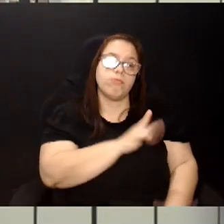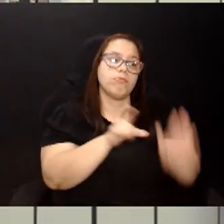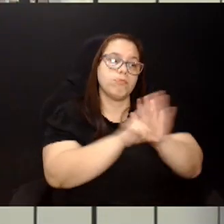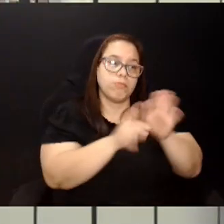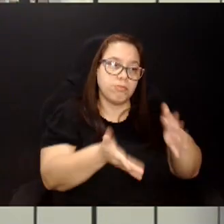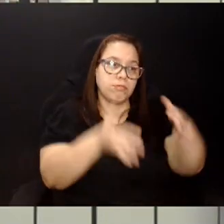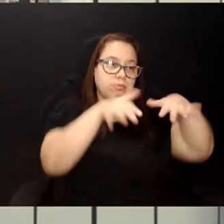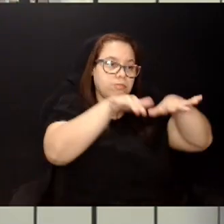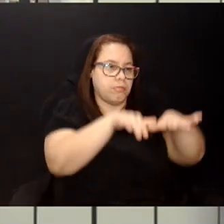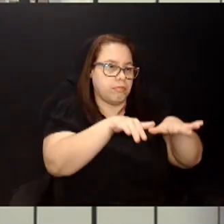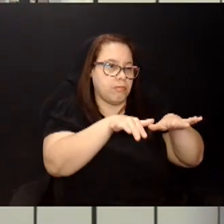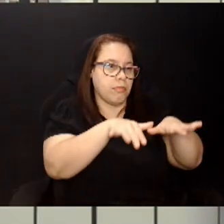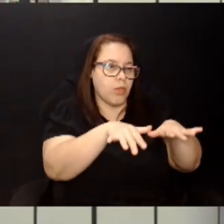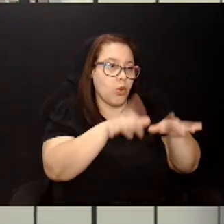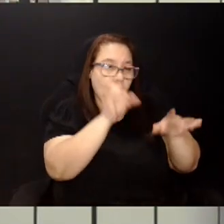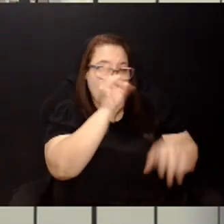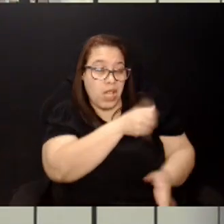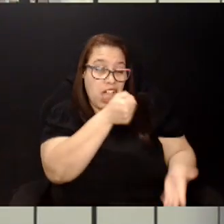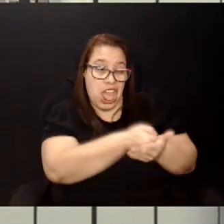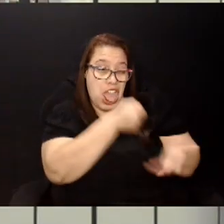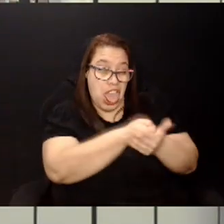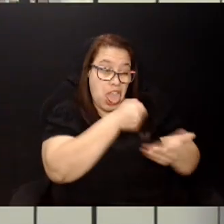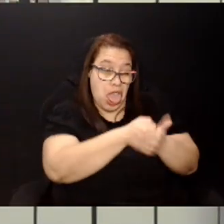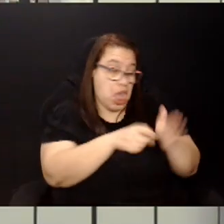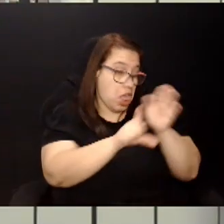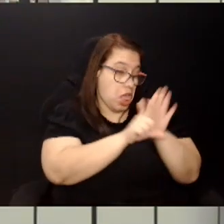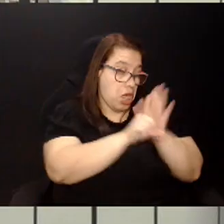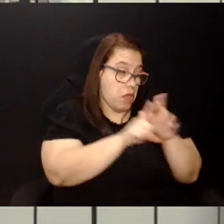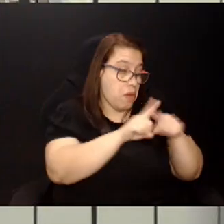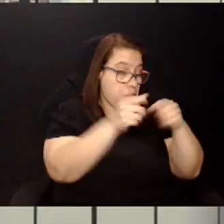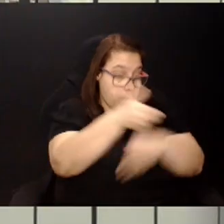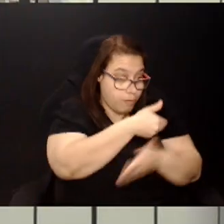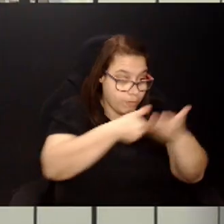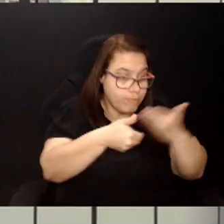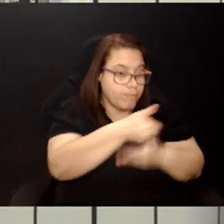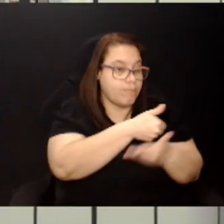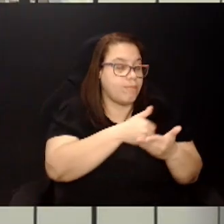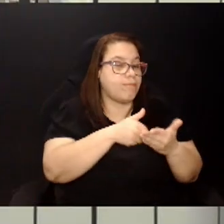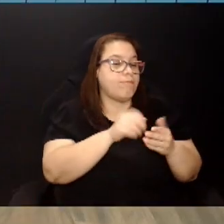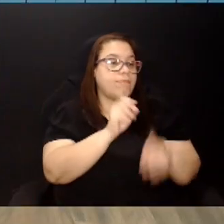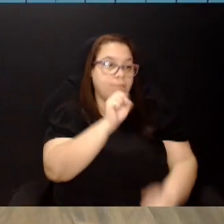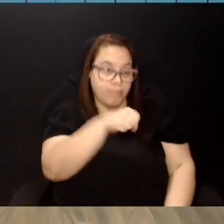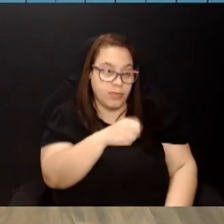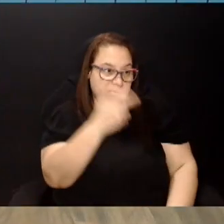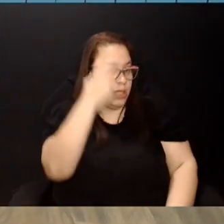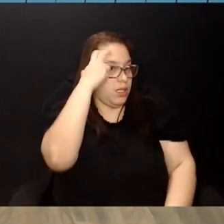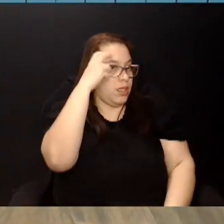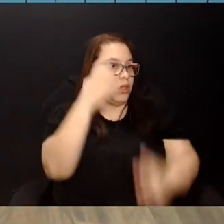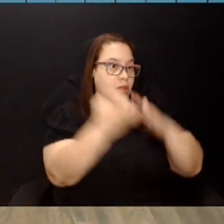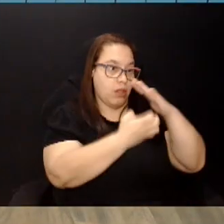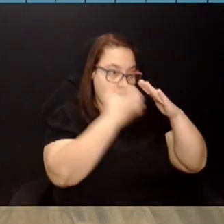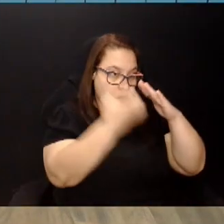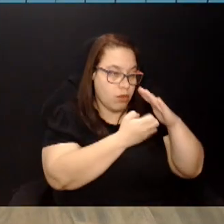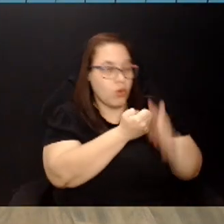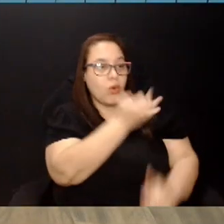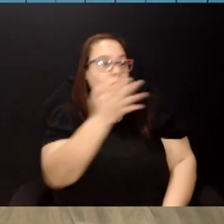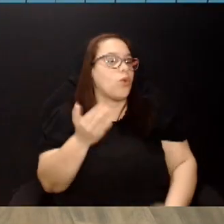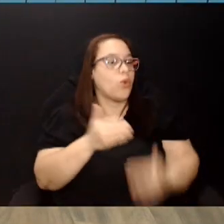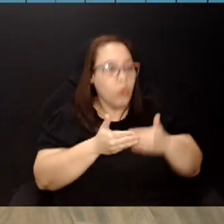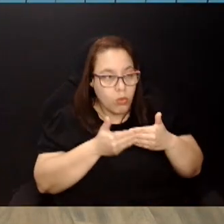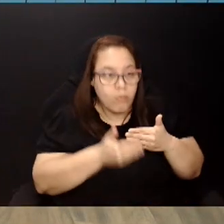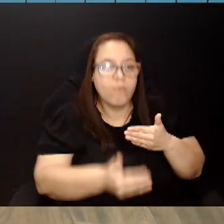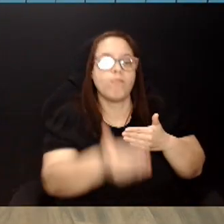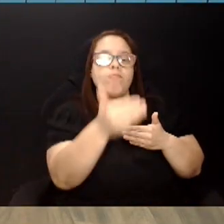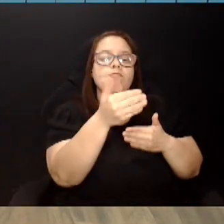deixe de ser só uma obrigação legal, mas passe a fazer parte mesmo da cultura das empresas? Quais são os próximos passos? O que as